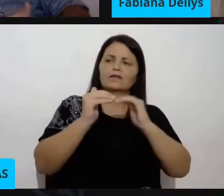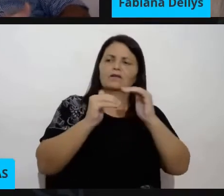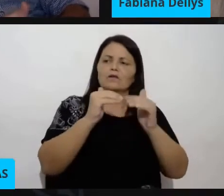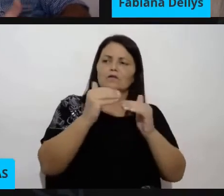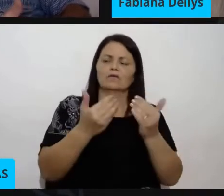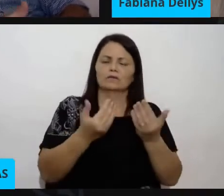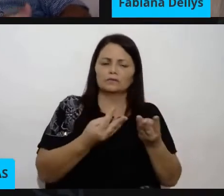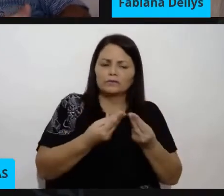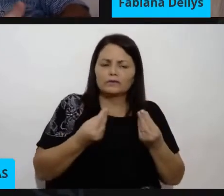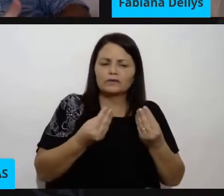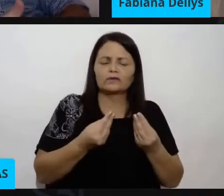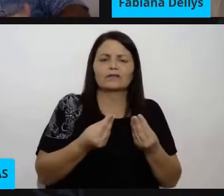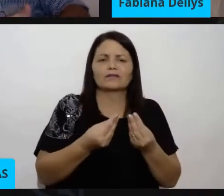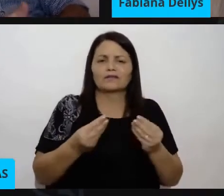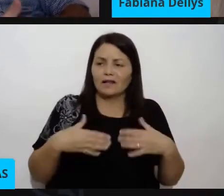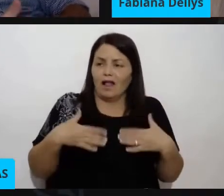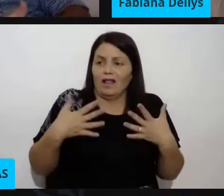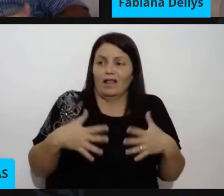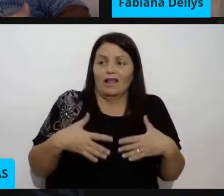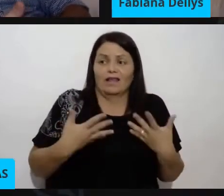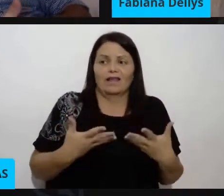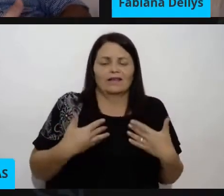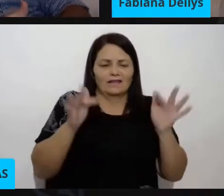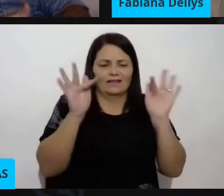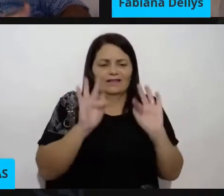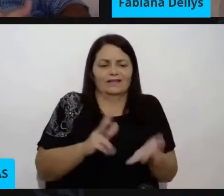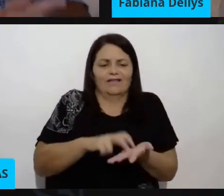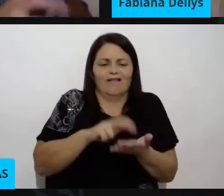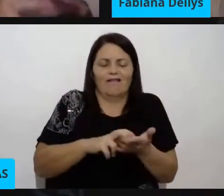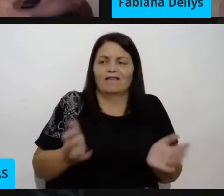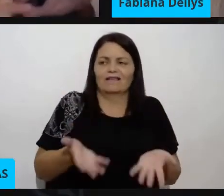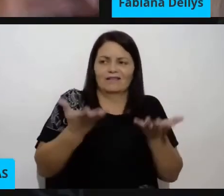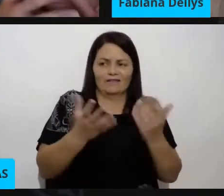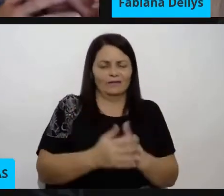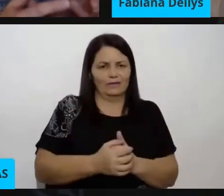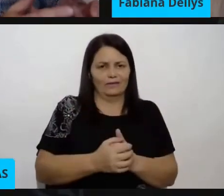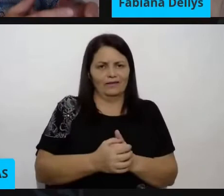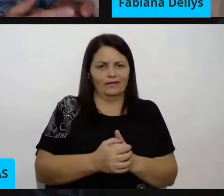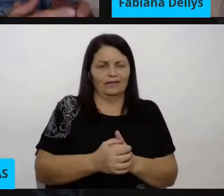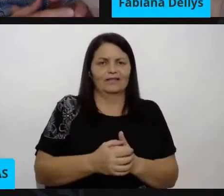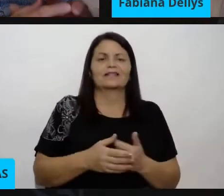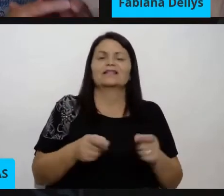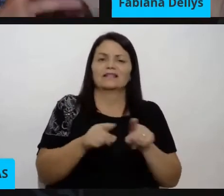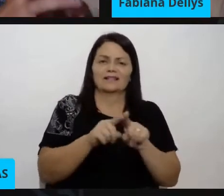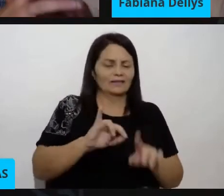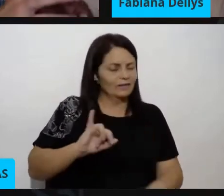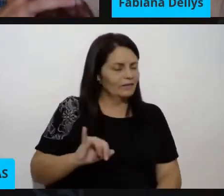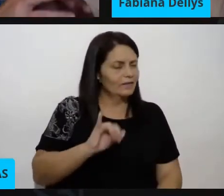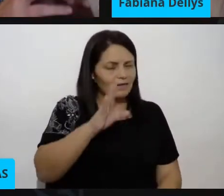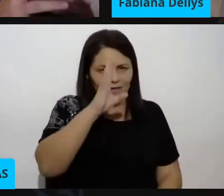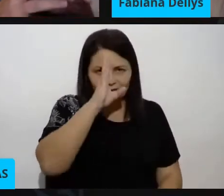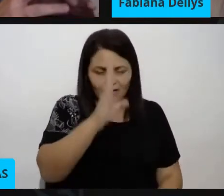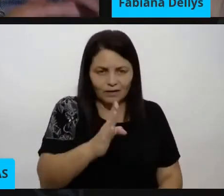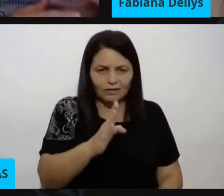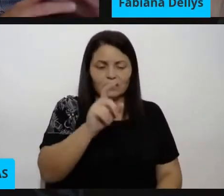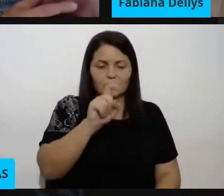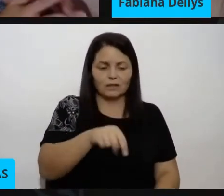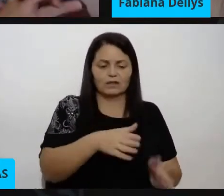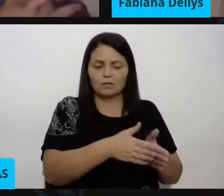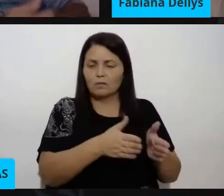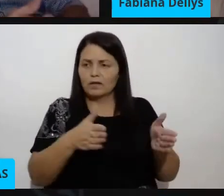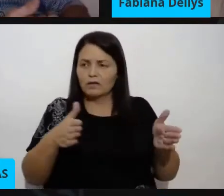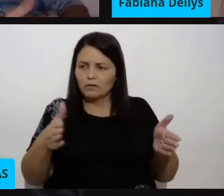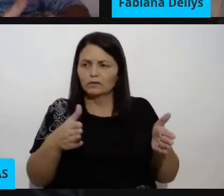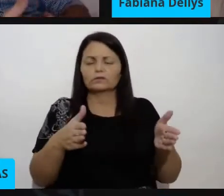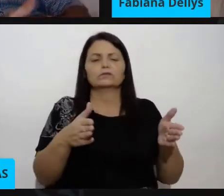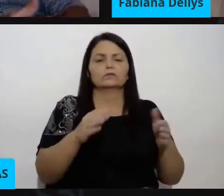sejam, evidentemente, alegres, boas e motivadoras. É um grande tríade nesse momento para se passar